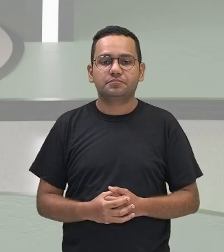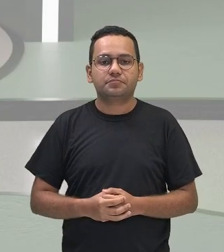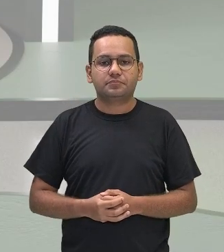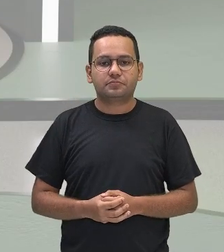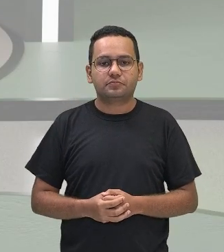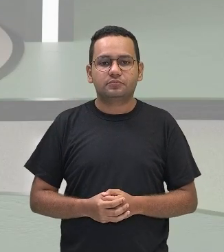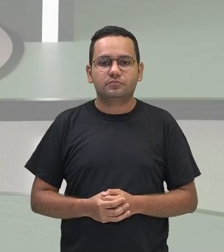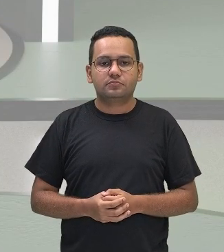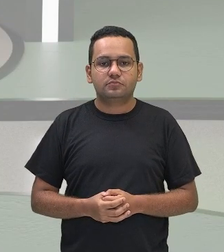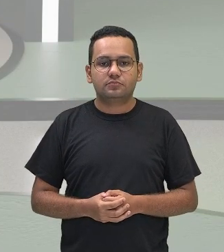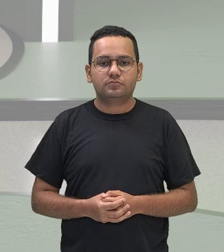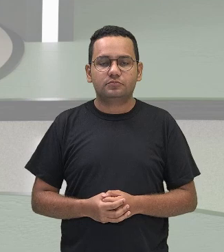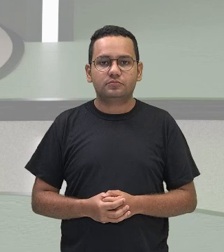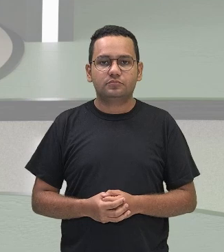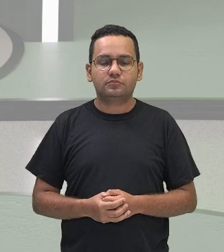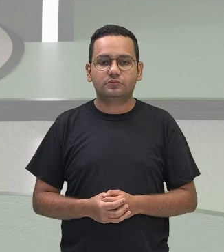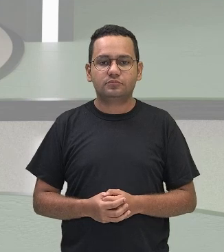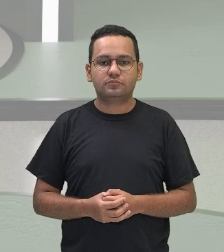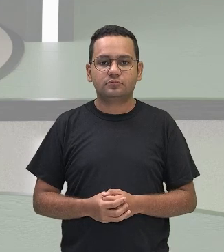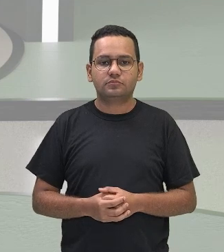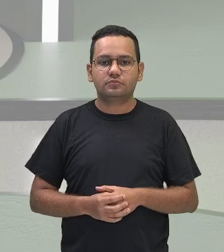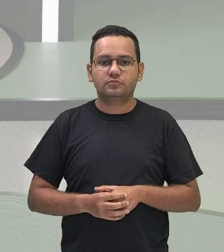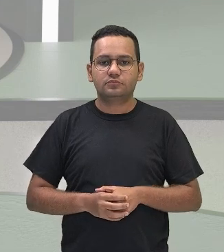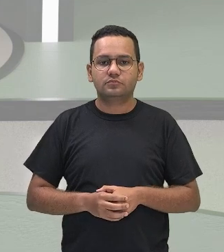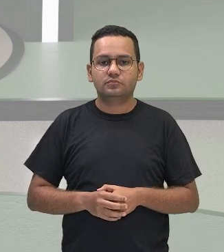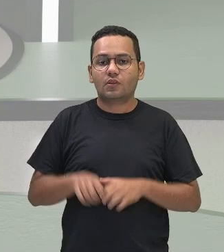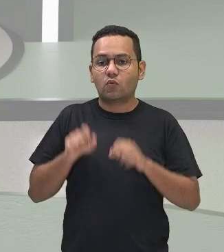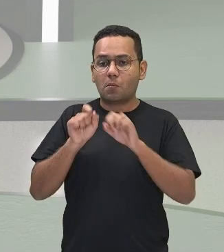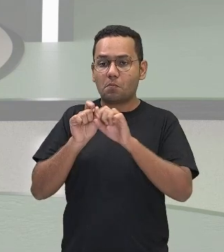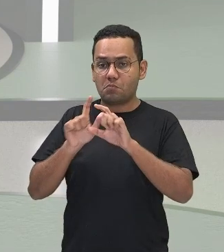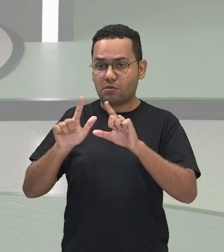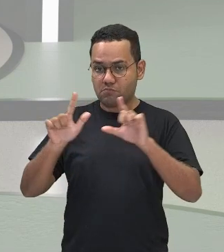imagem uma visão total, eu vou ampliar.